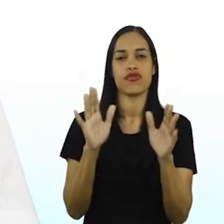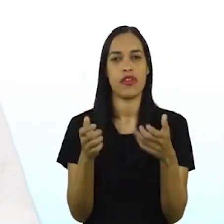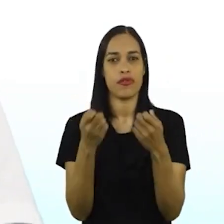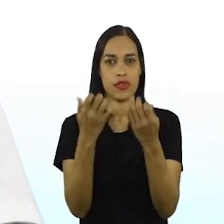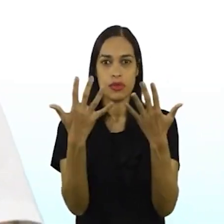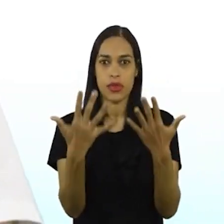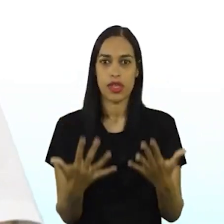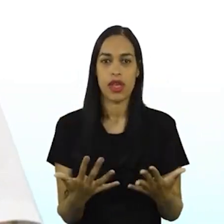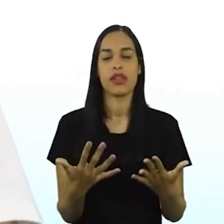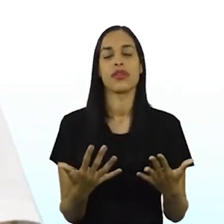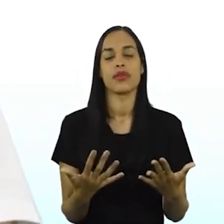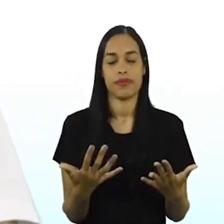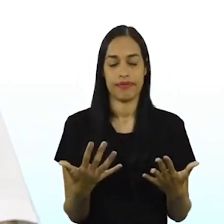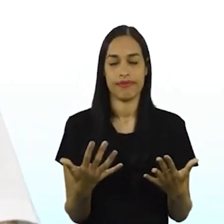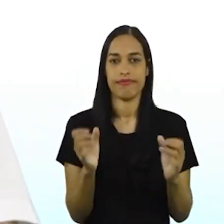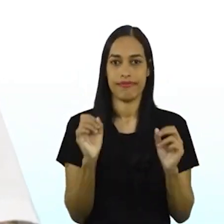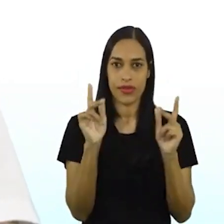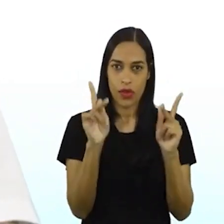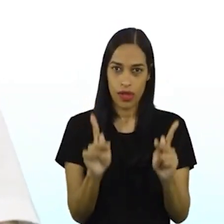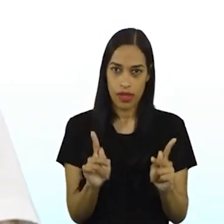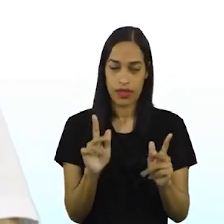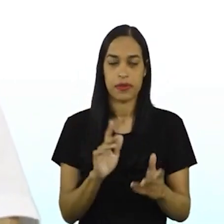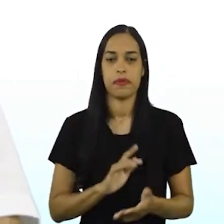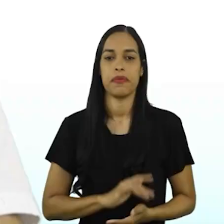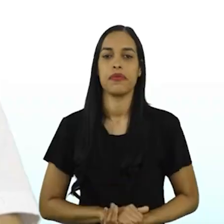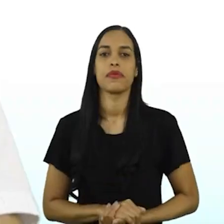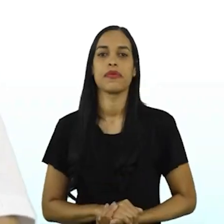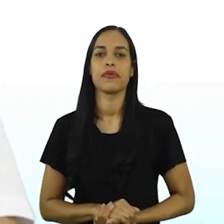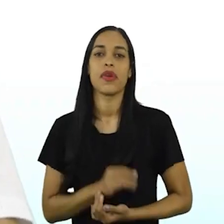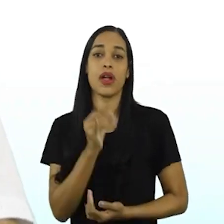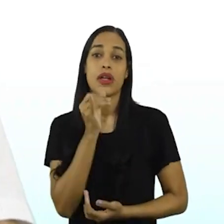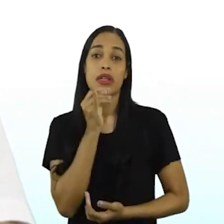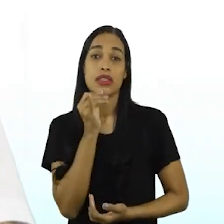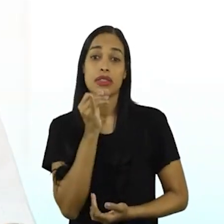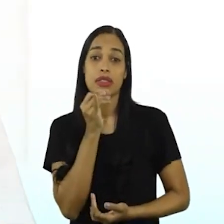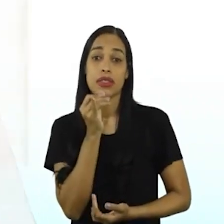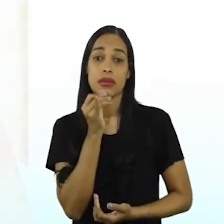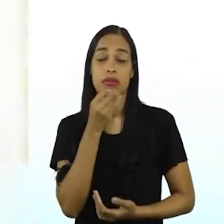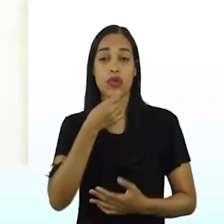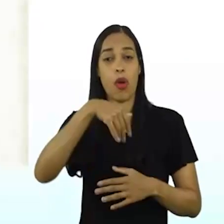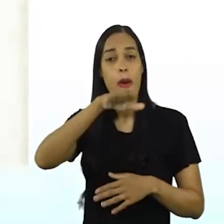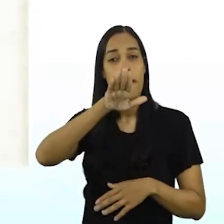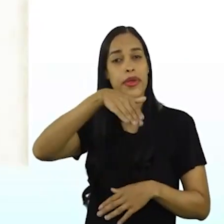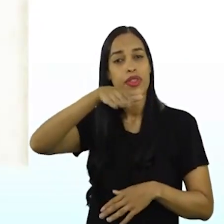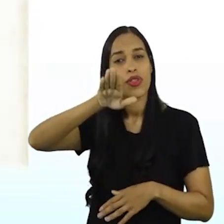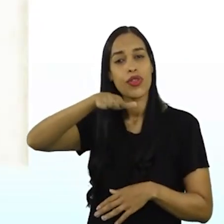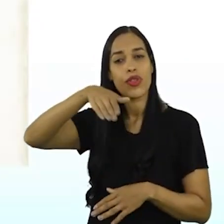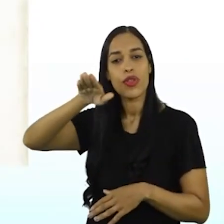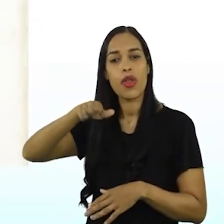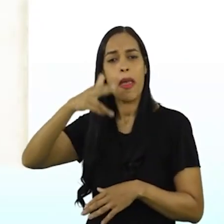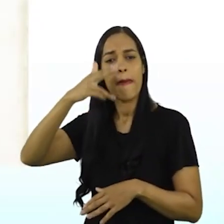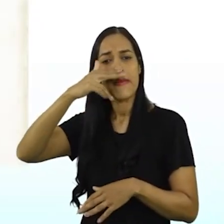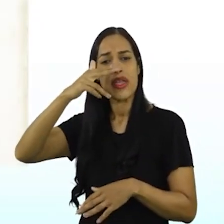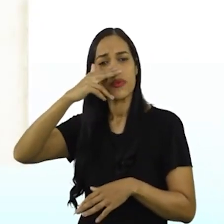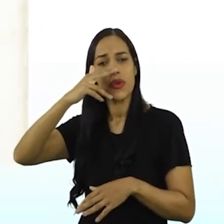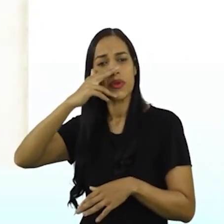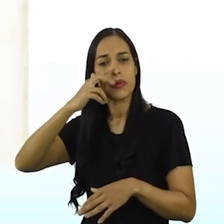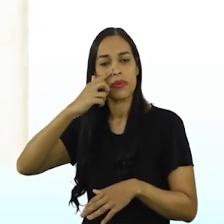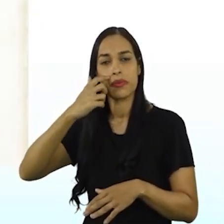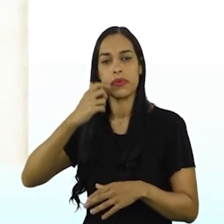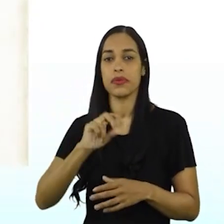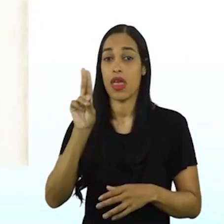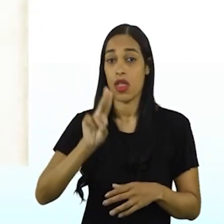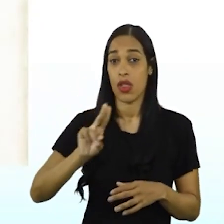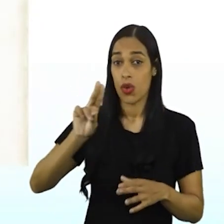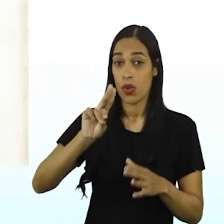uma metalinguagem. Ok? Olha um exemplo. O pintor, não é ele pintando ele mesmo. Ó. Ele